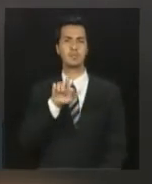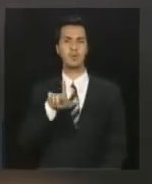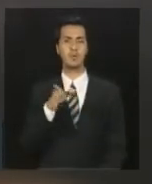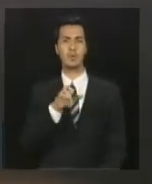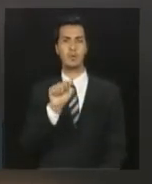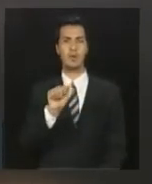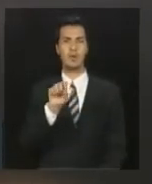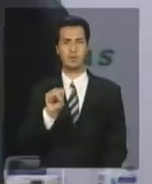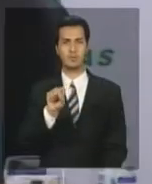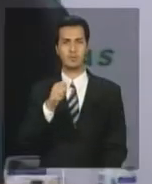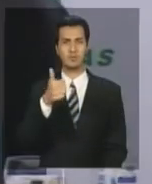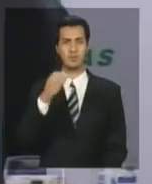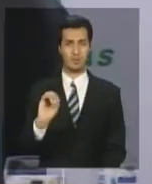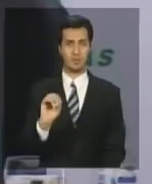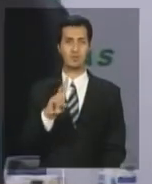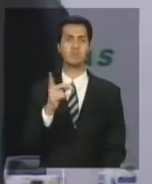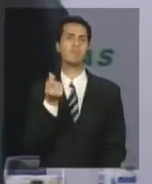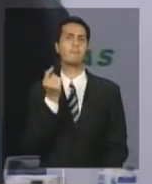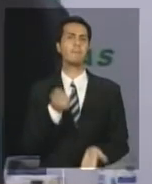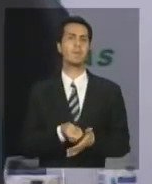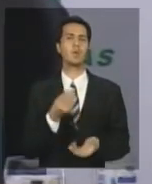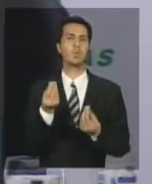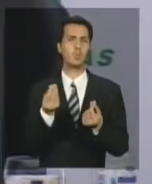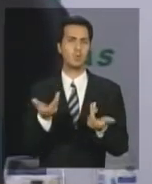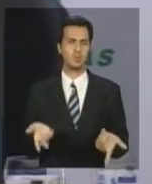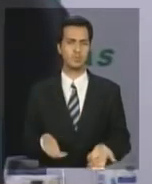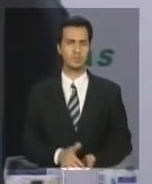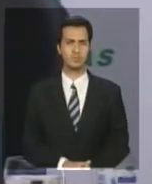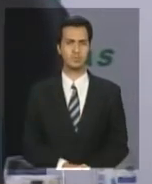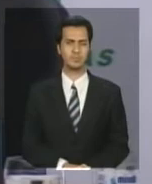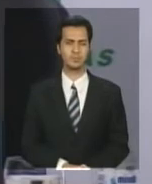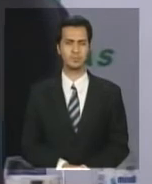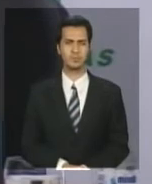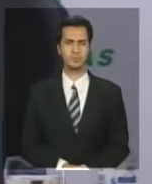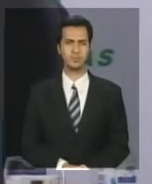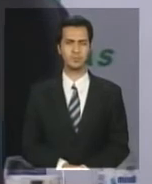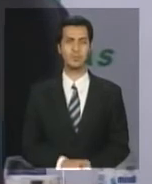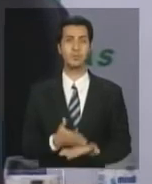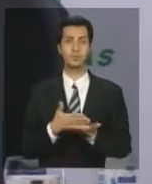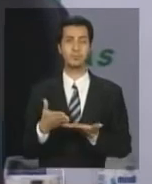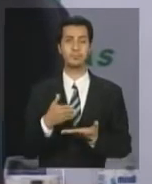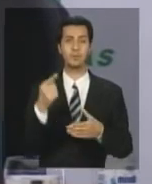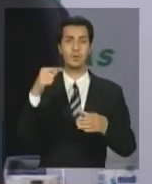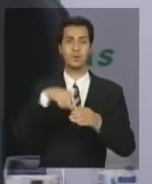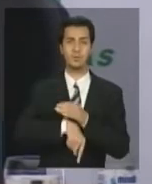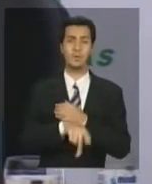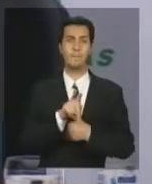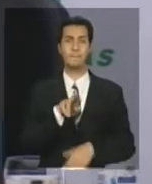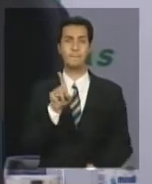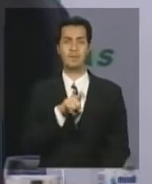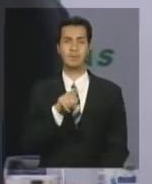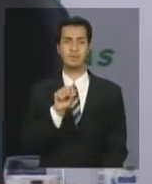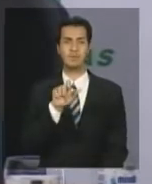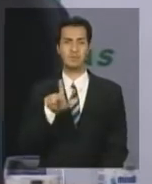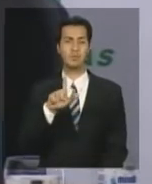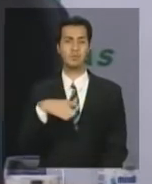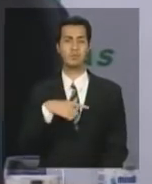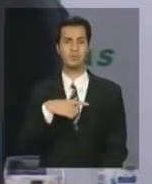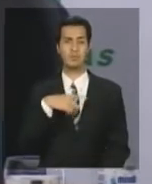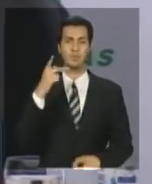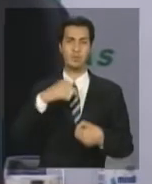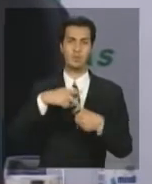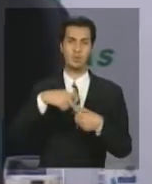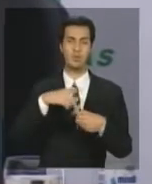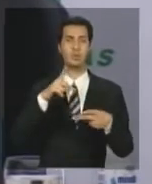que vem? Bom, com relação ao pré-sal e ao GNV, o pré-sal produz petróleo e gás associado. O